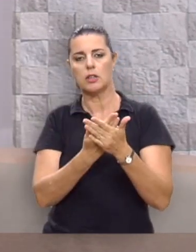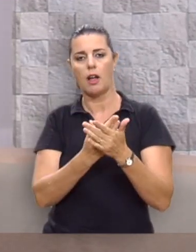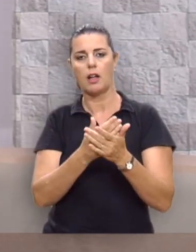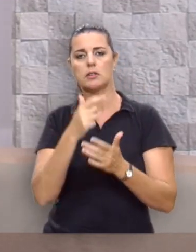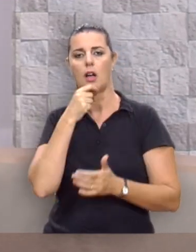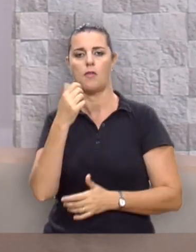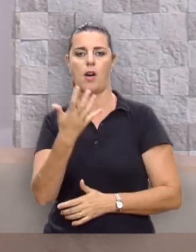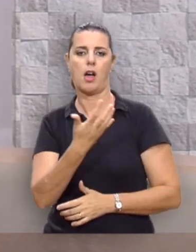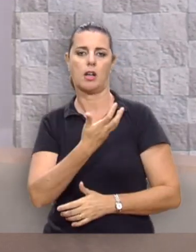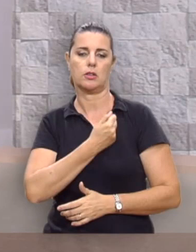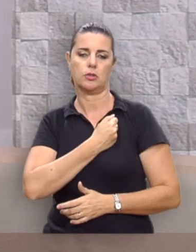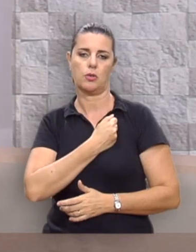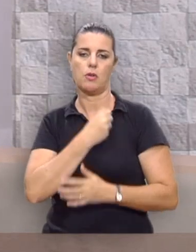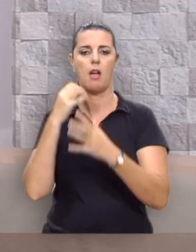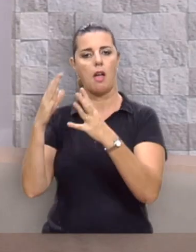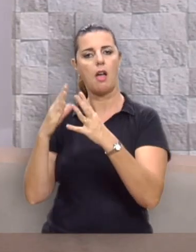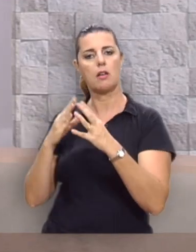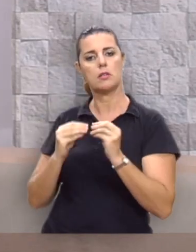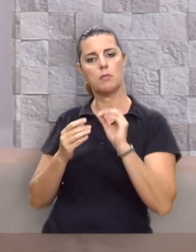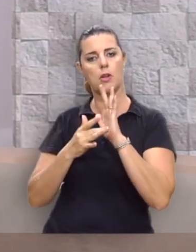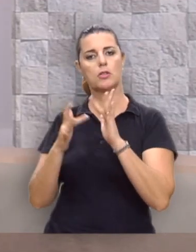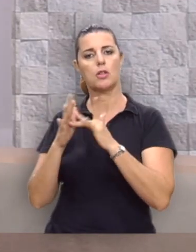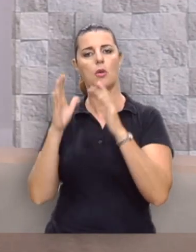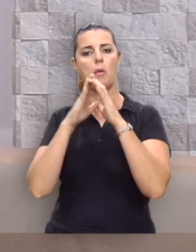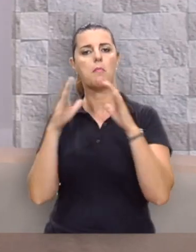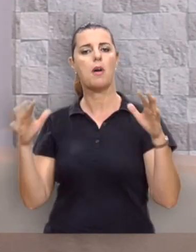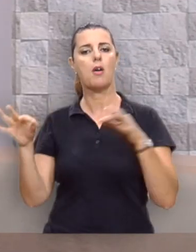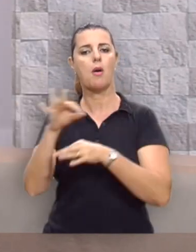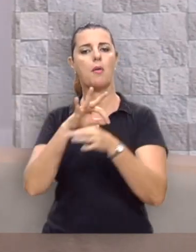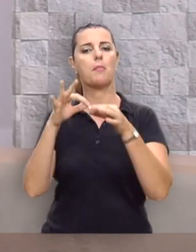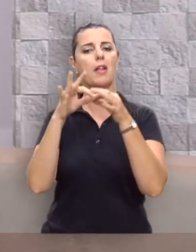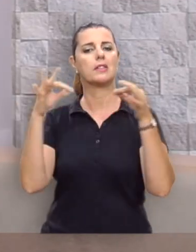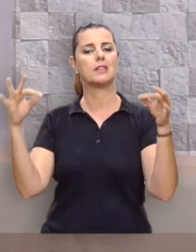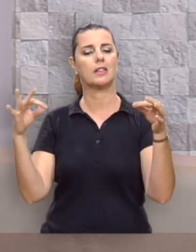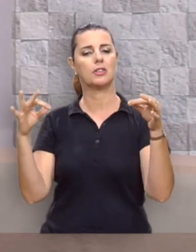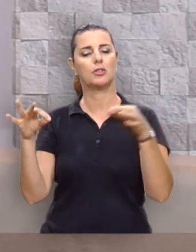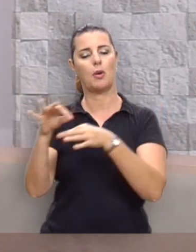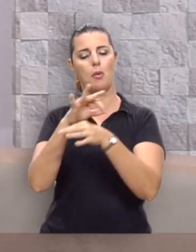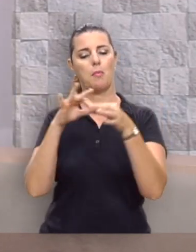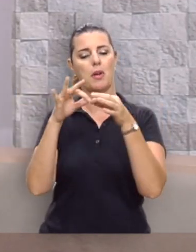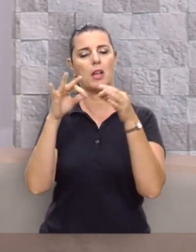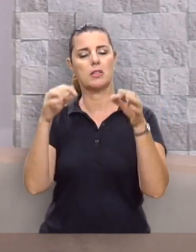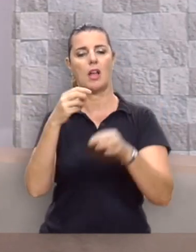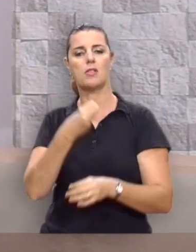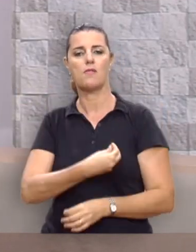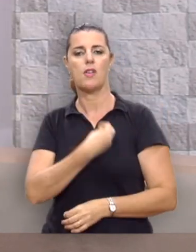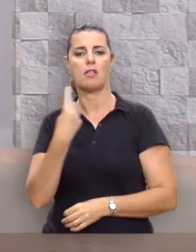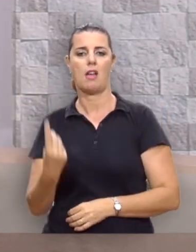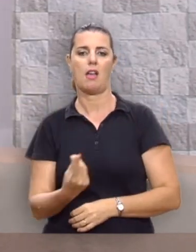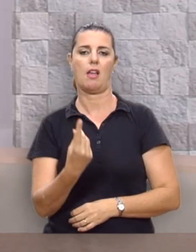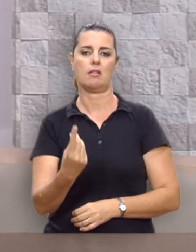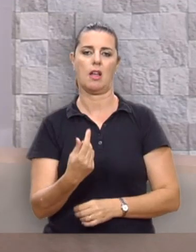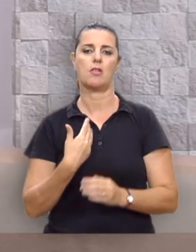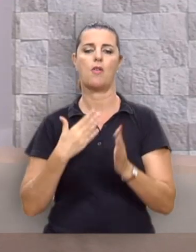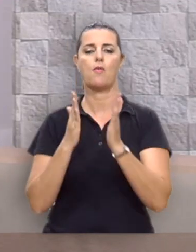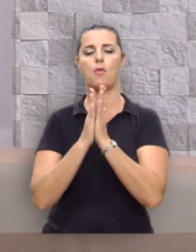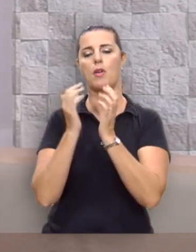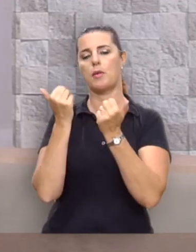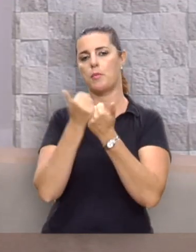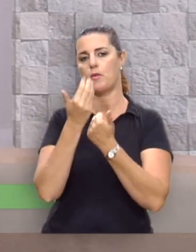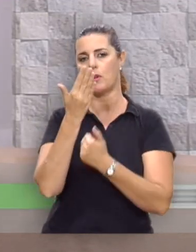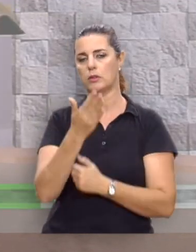Salvador e a receber dele o maior de todos os presentes, o presente da vida eterna. Eu vou orar por